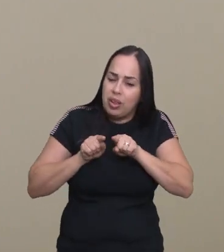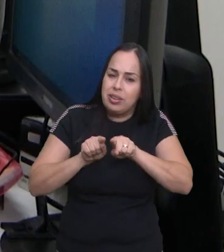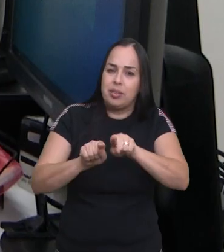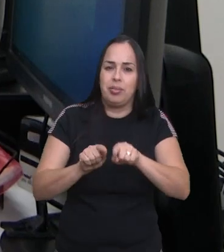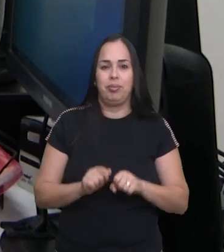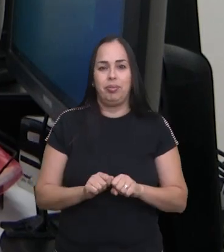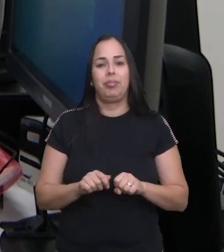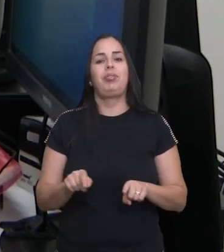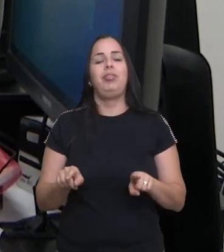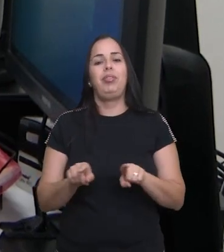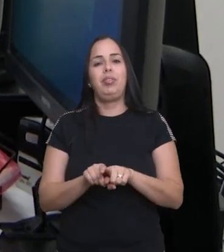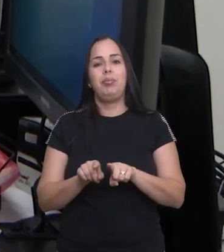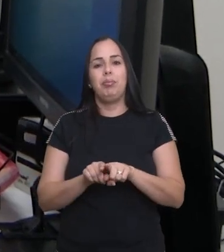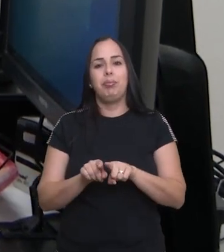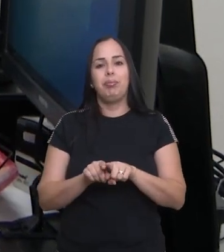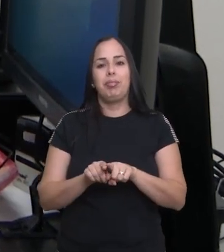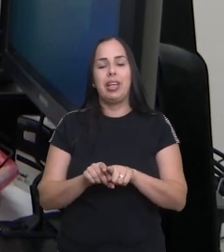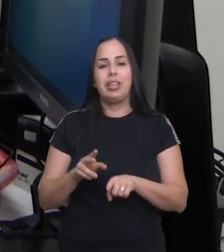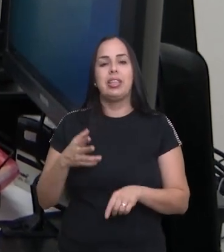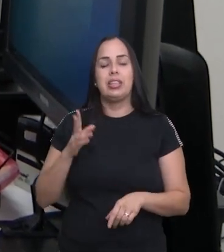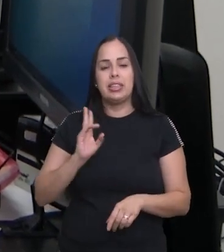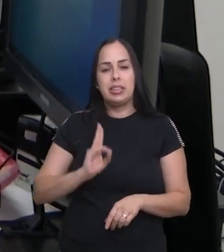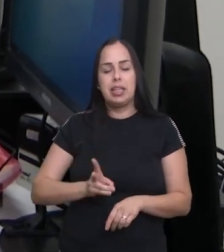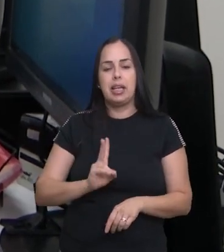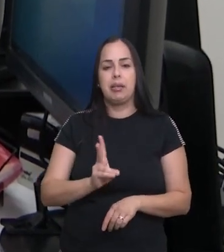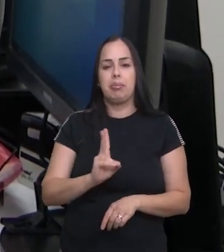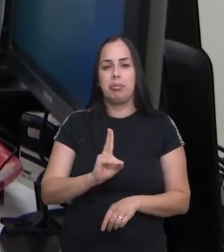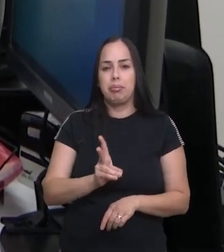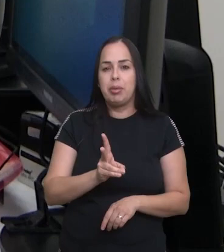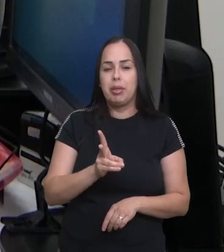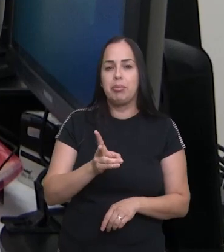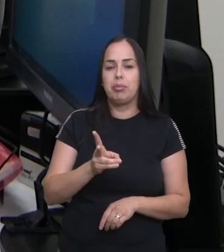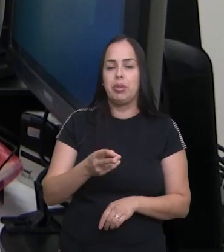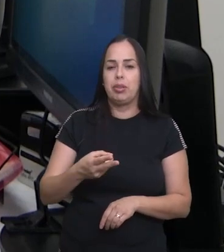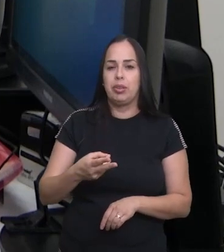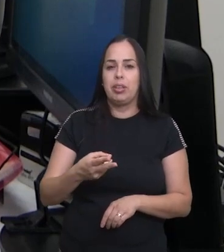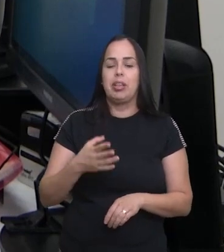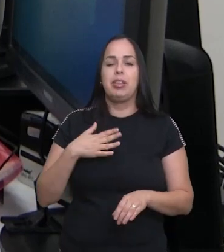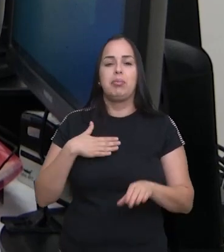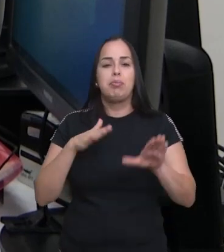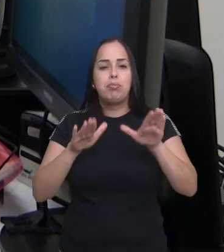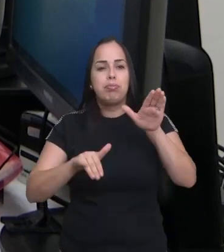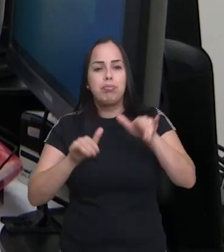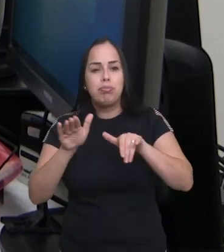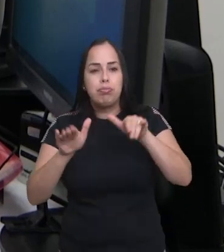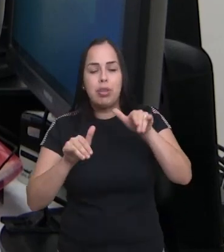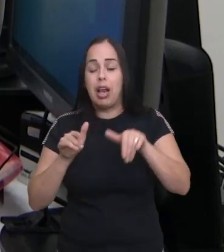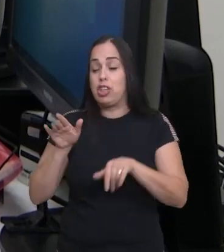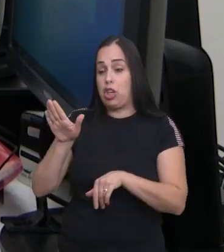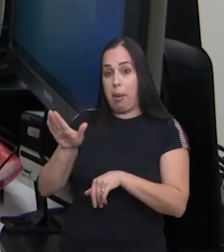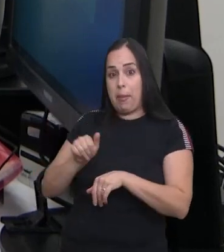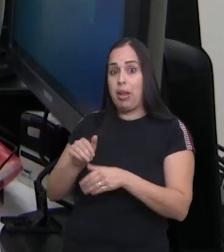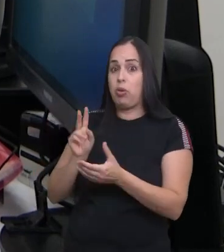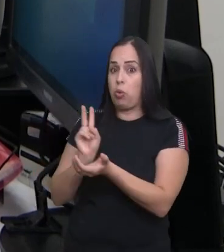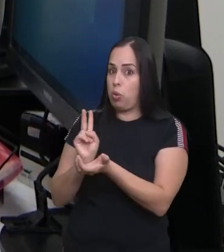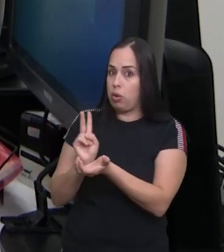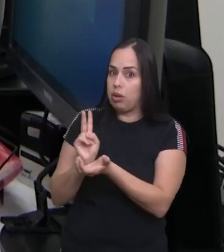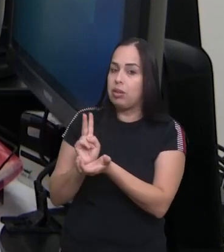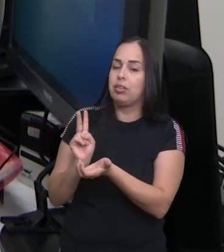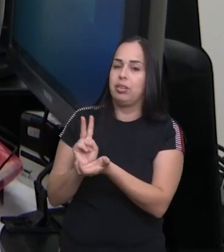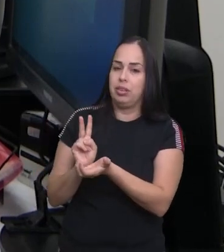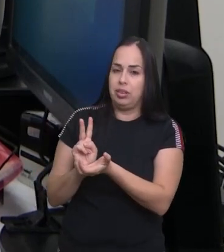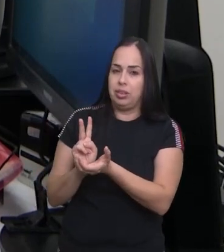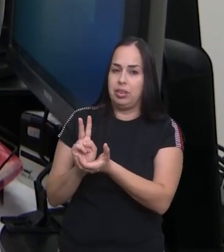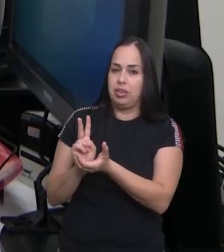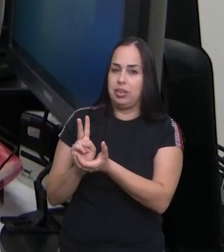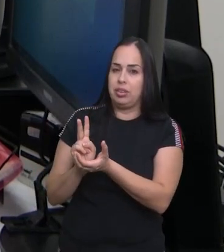só. Contribuição sempre estando presente nas ações, sempre trazendo o Conselho Tutelar para que